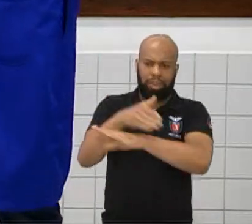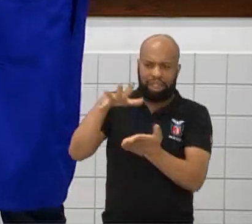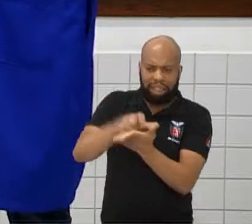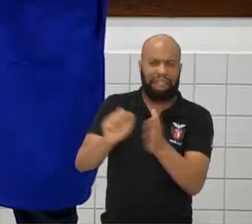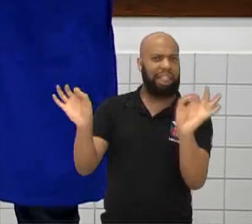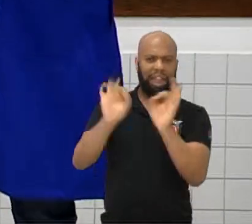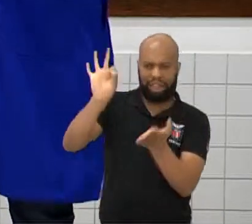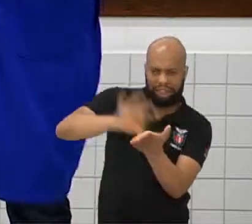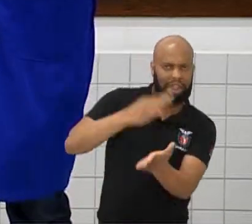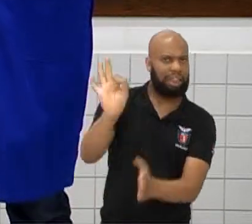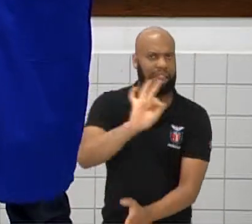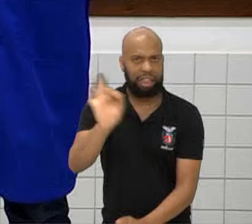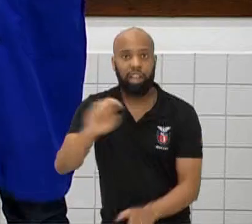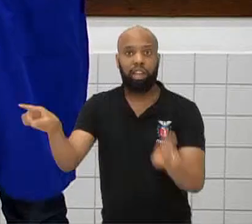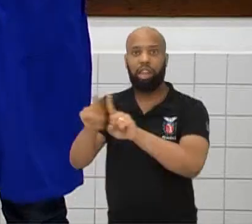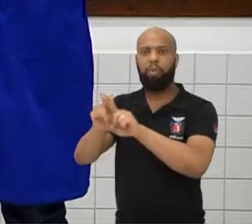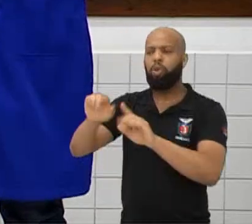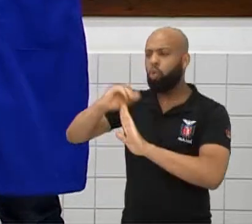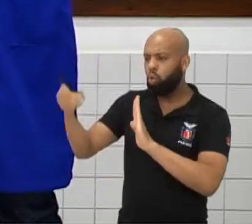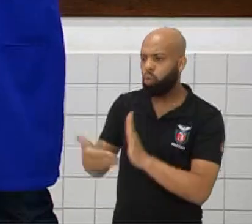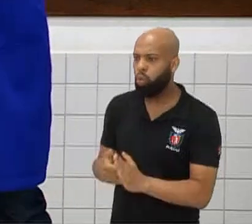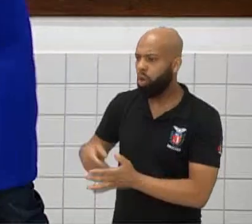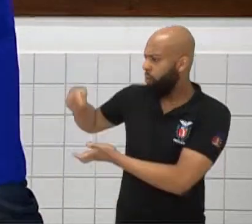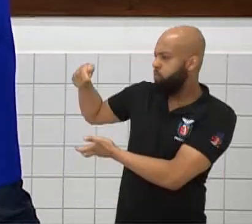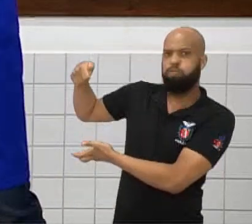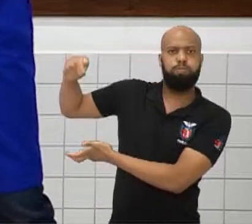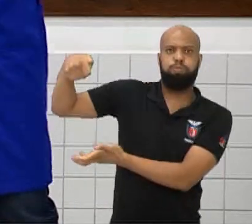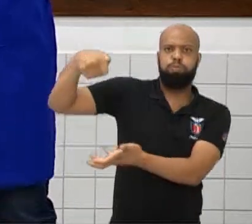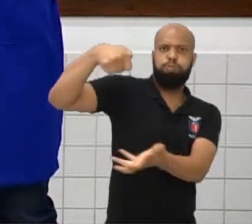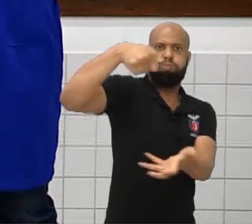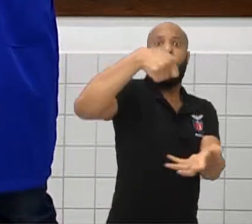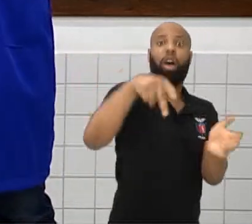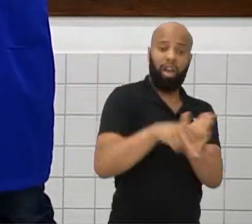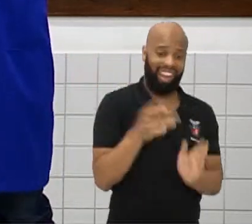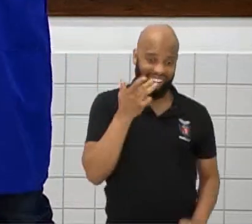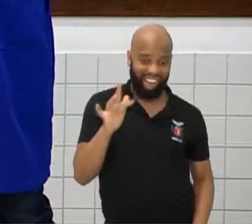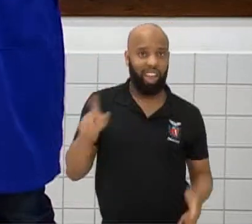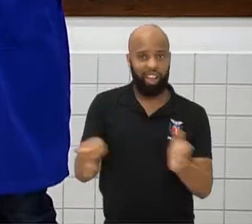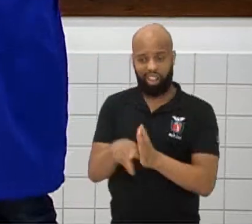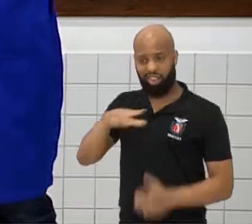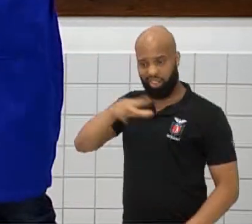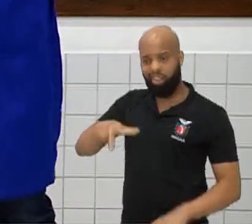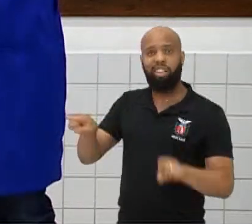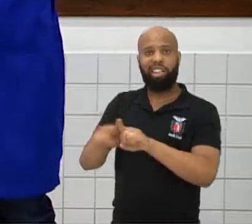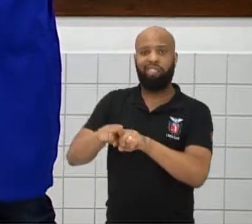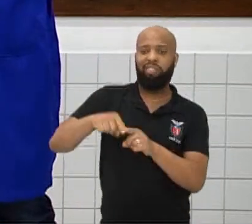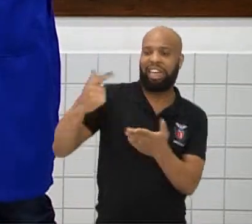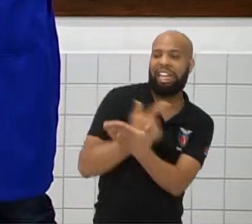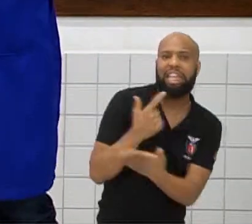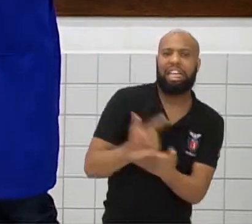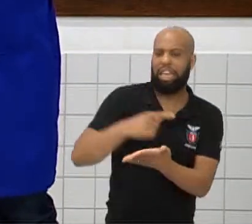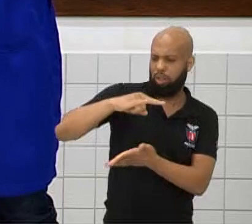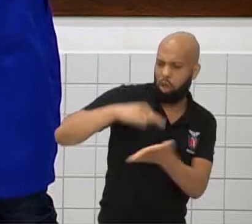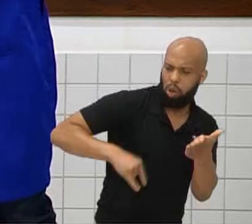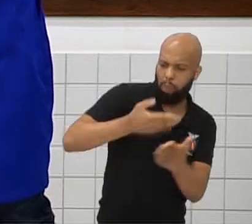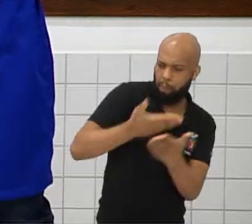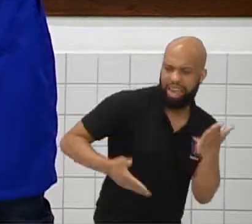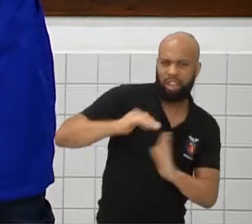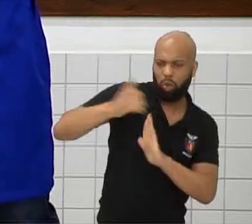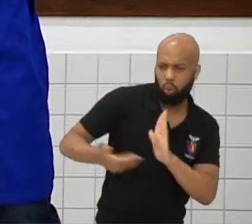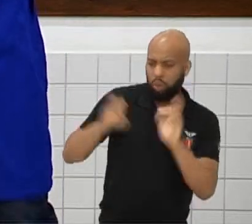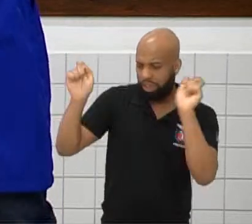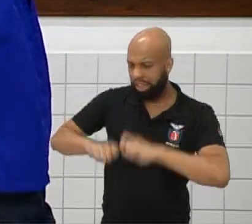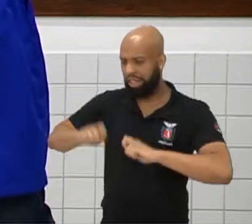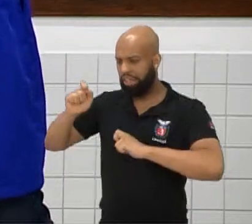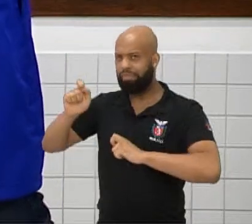Junto, além deles, toda a riqueza em ouro e prata de Portugal. Livros, documentos, tudo que se pudesse